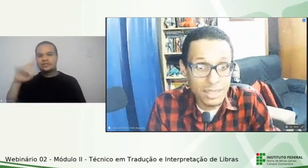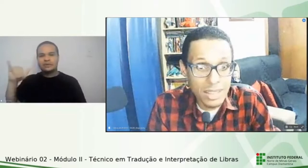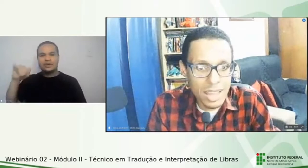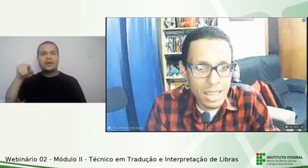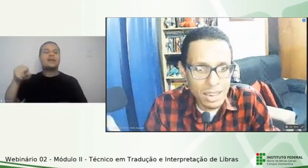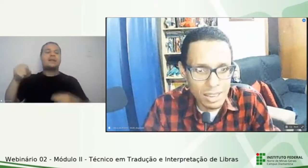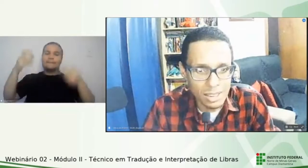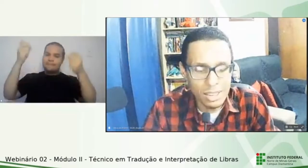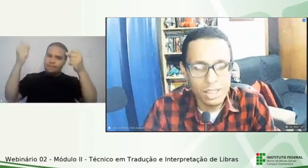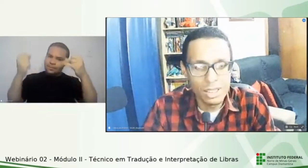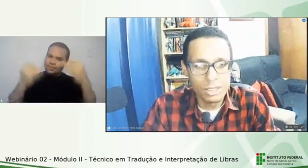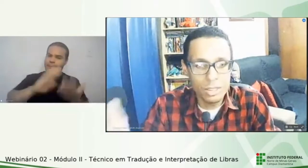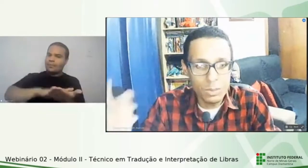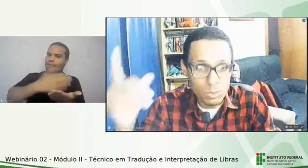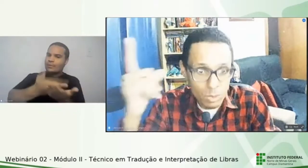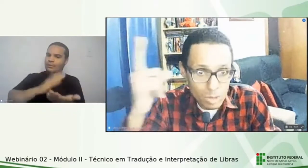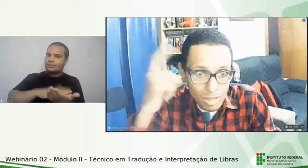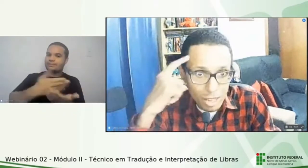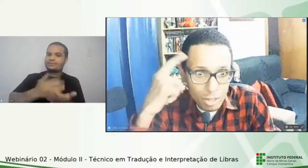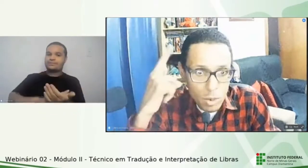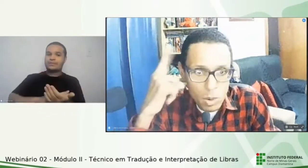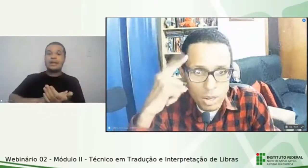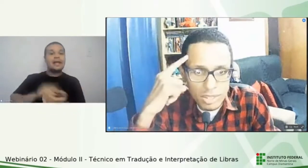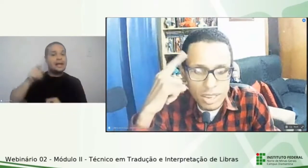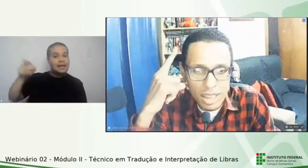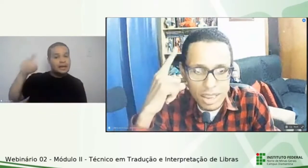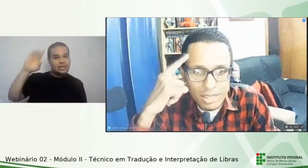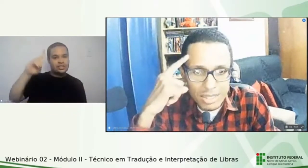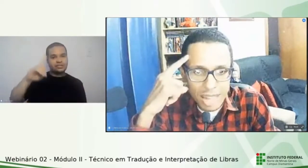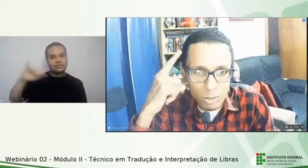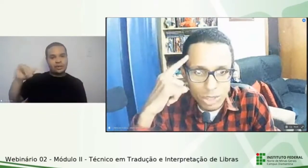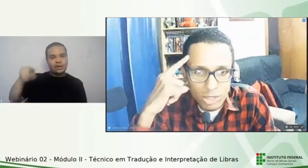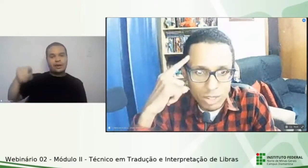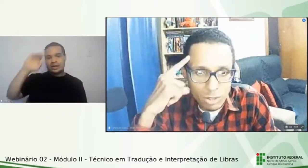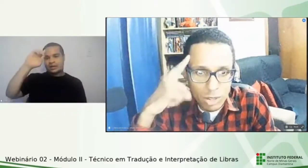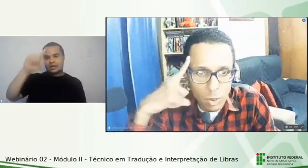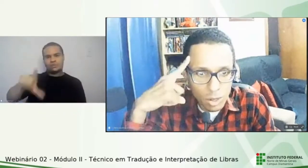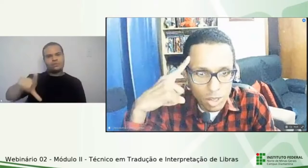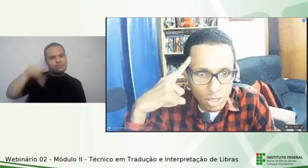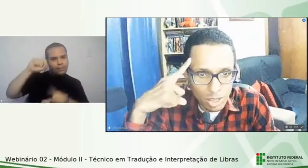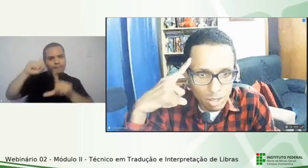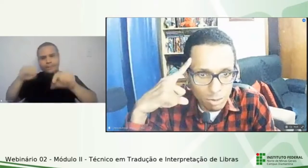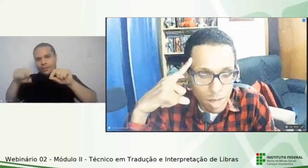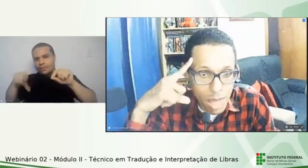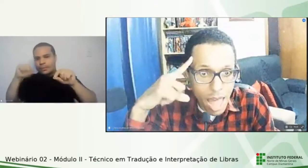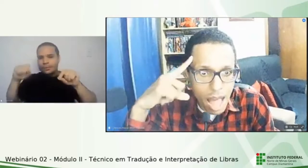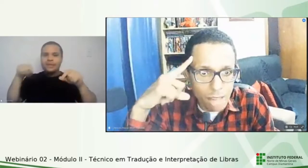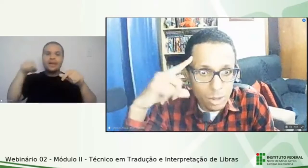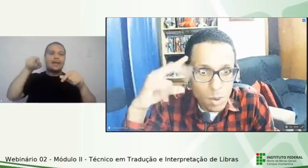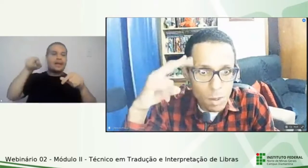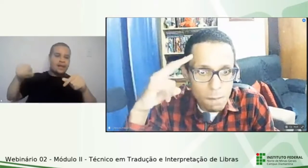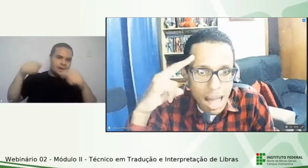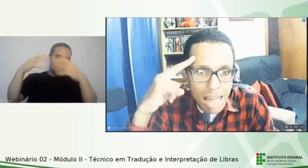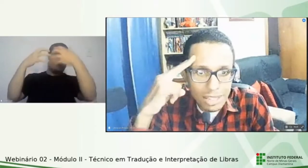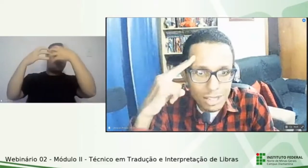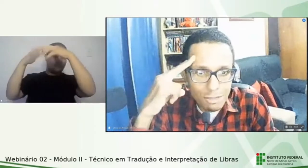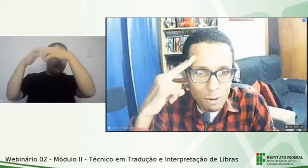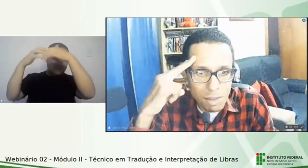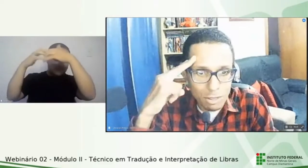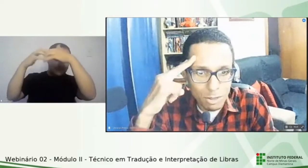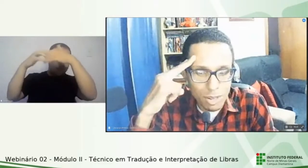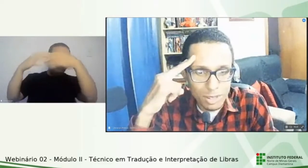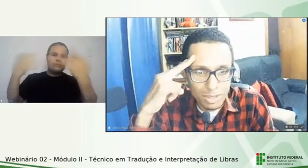lexicais dele. São escolhas que ele está utilizando o seu cognitivo, a sua mala